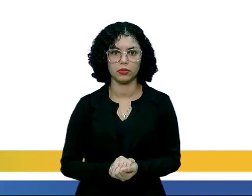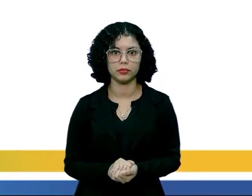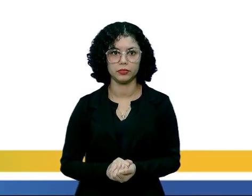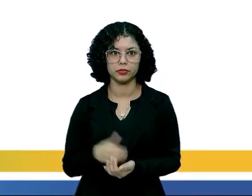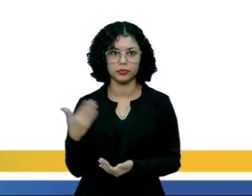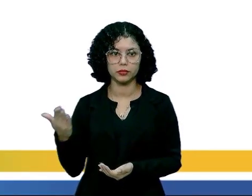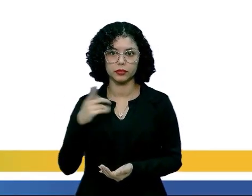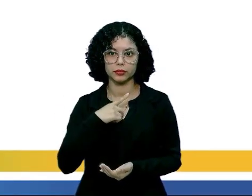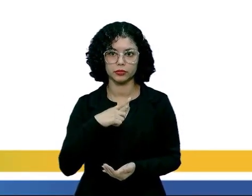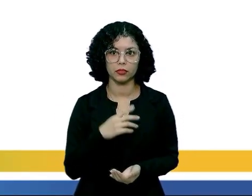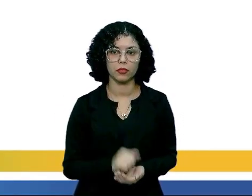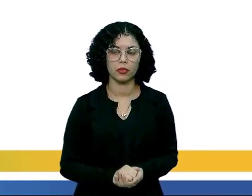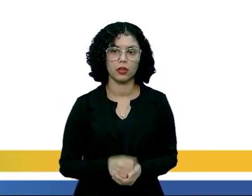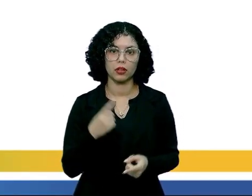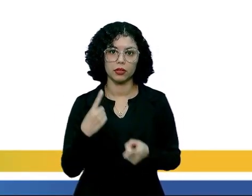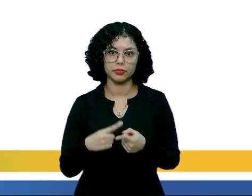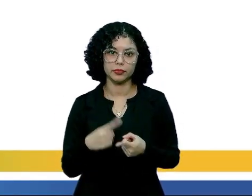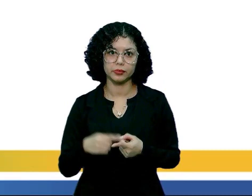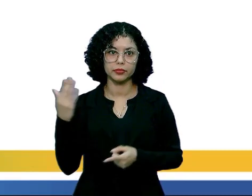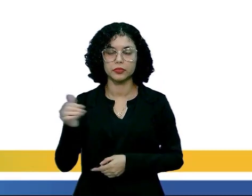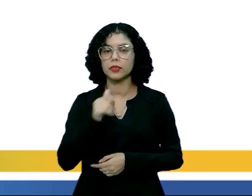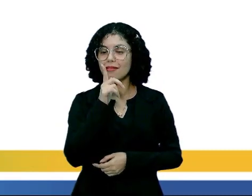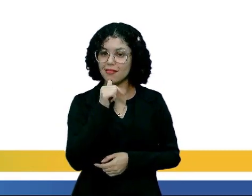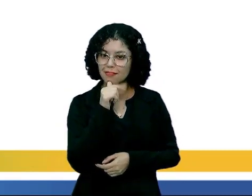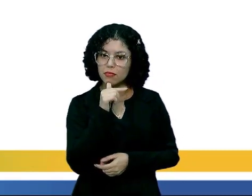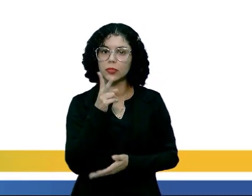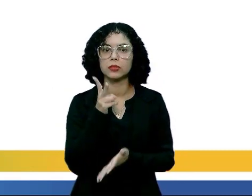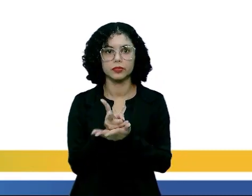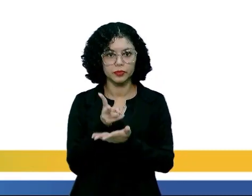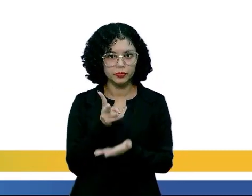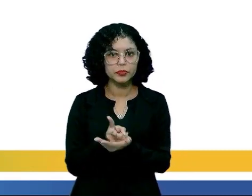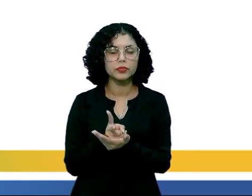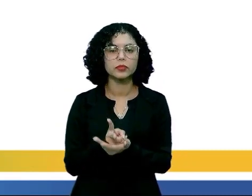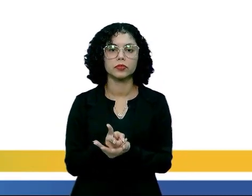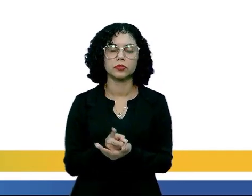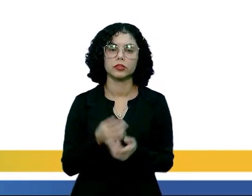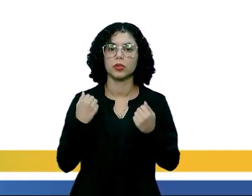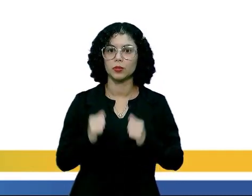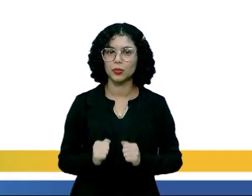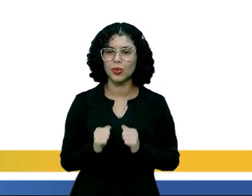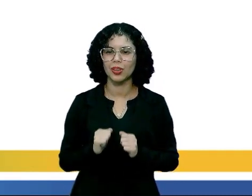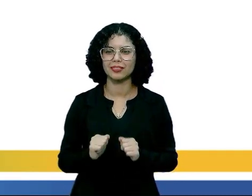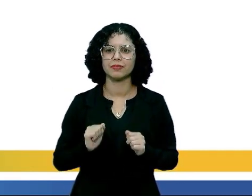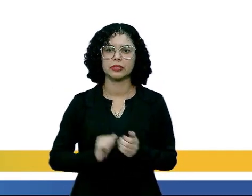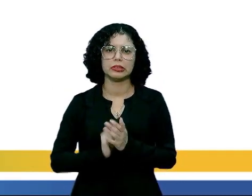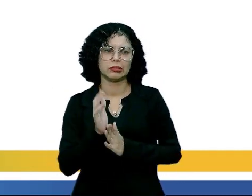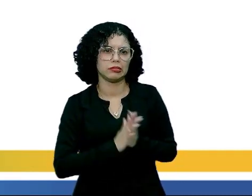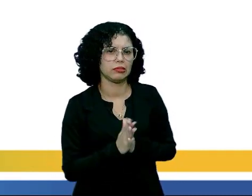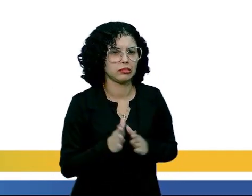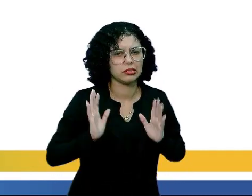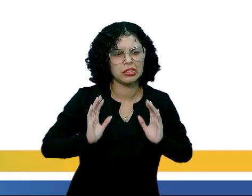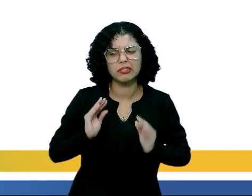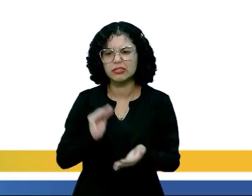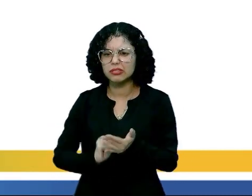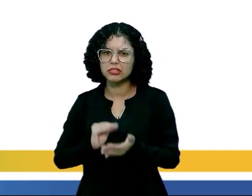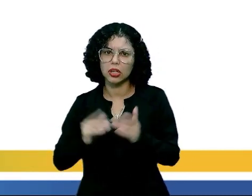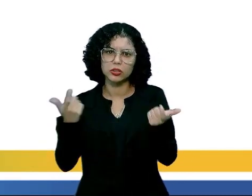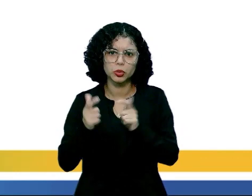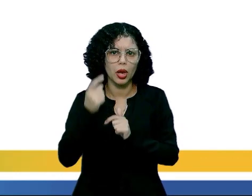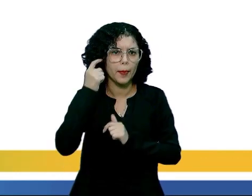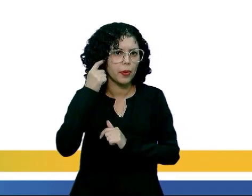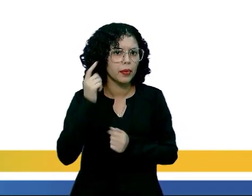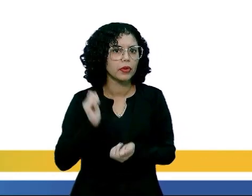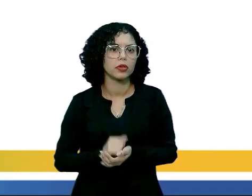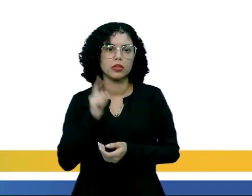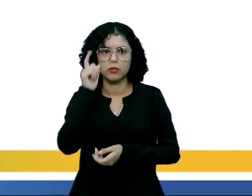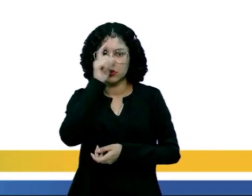temos mais coisas temos mais coisas por quê Porque a ção é importante a desidratação pode levar fadiga falta de concentração diminuição da